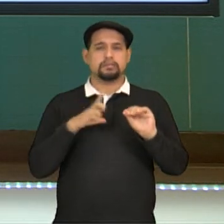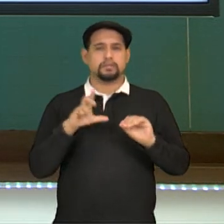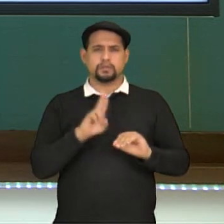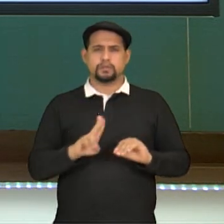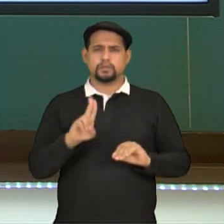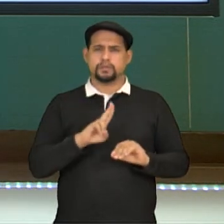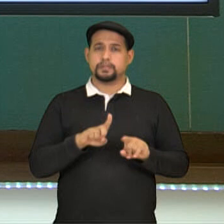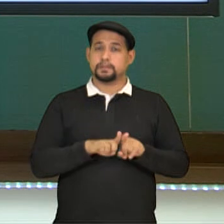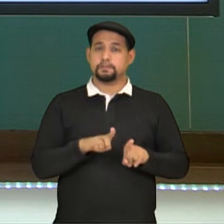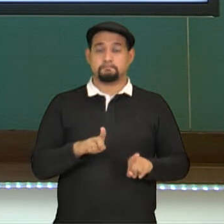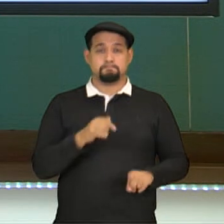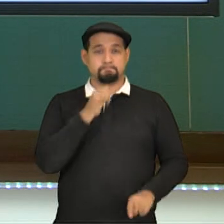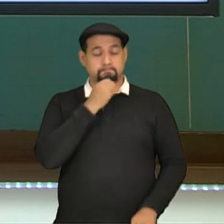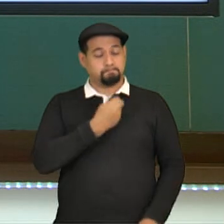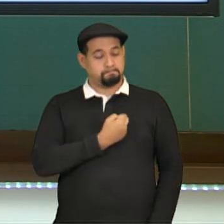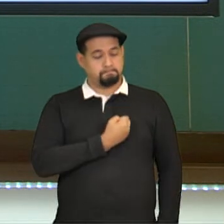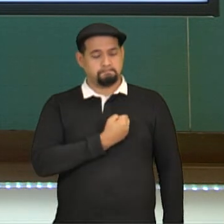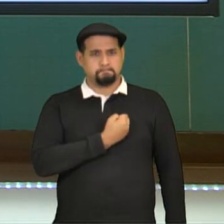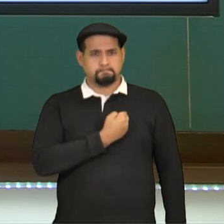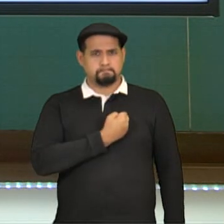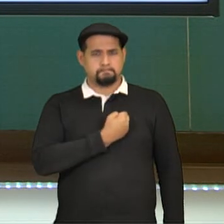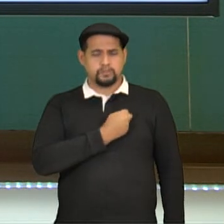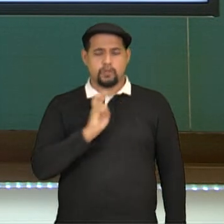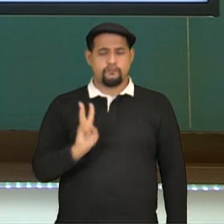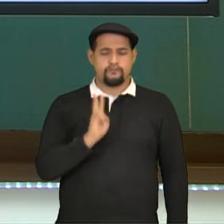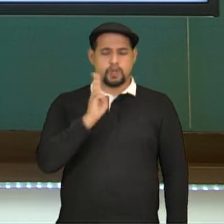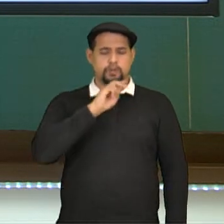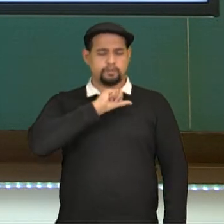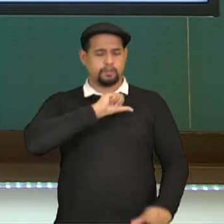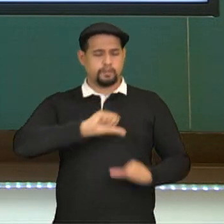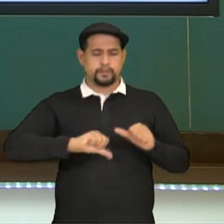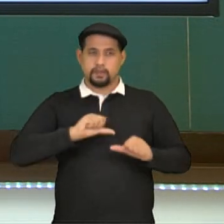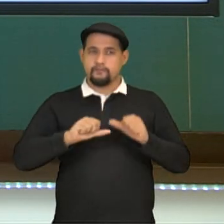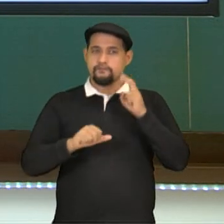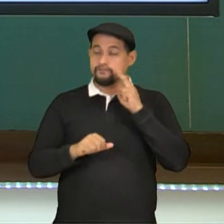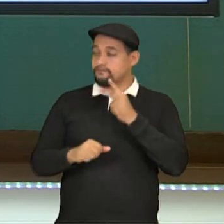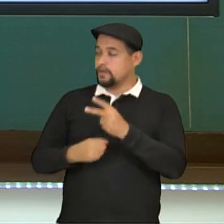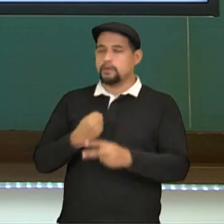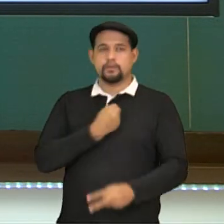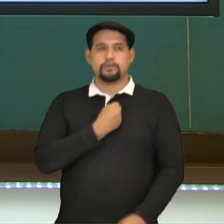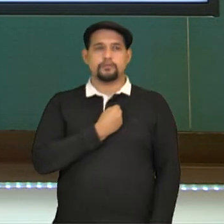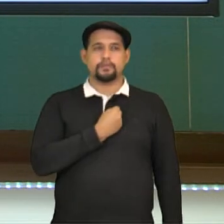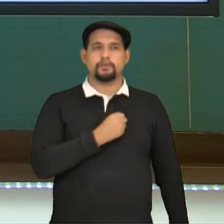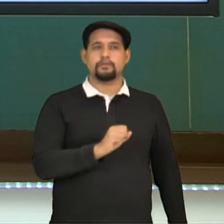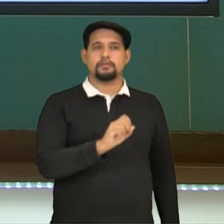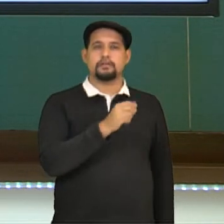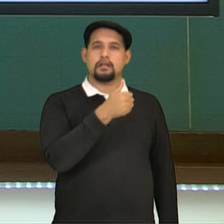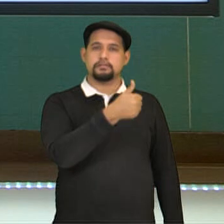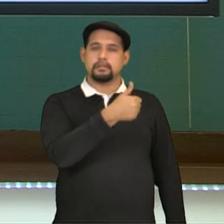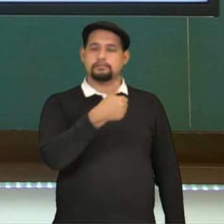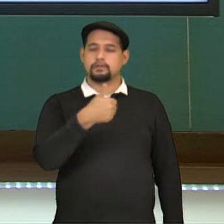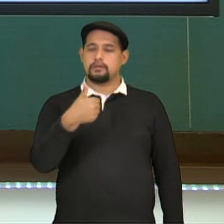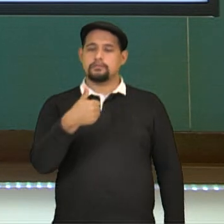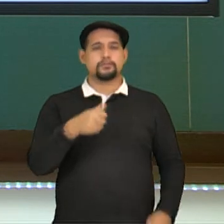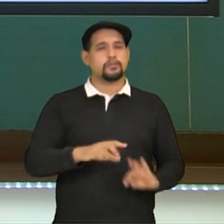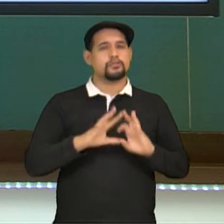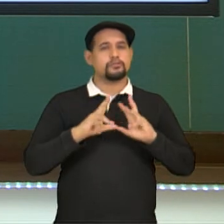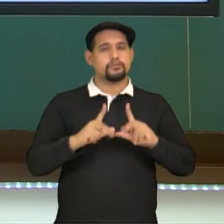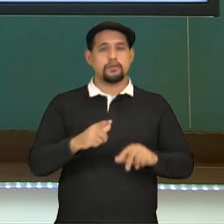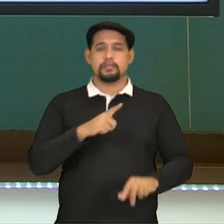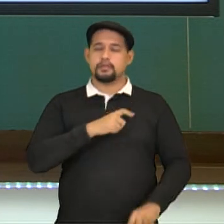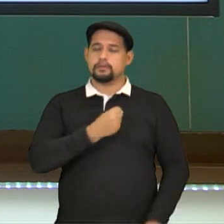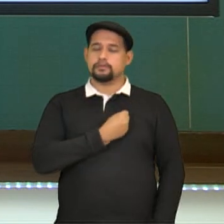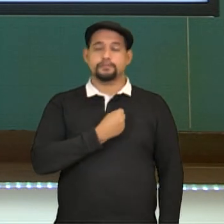ocupa no número, né, o seu valor muda. Realmente, olha aqui o número 111, todos formados pelo algarismo